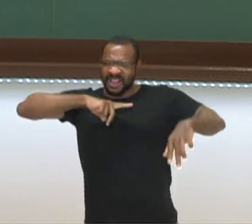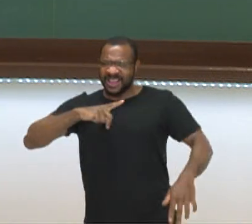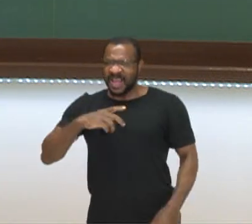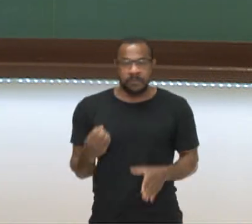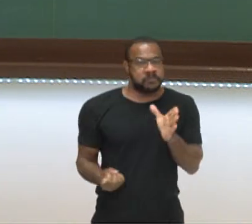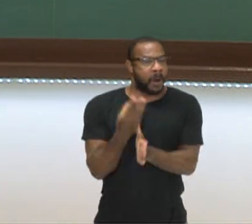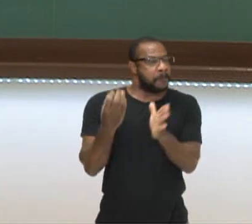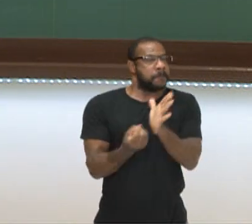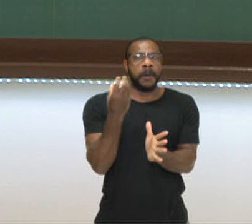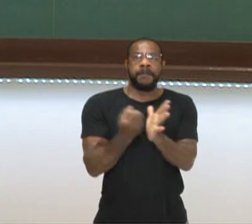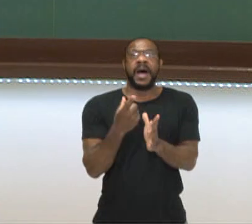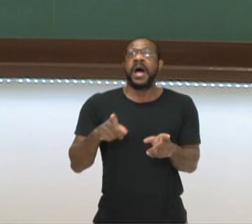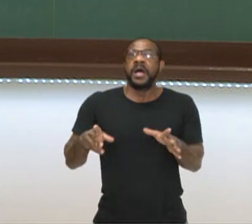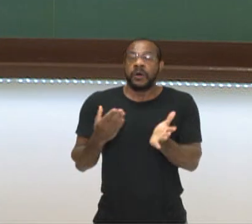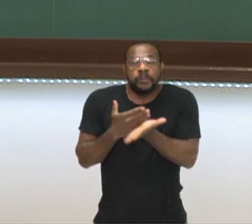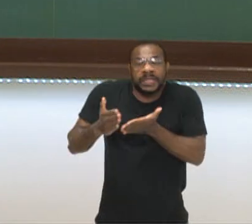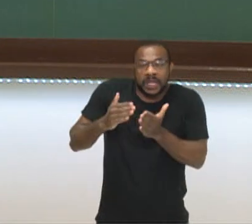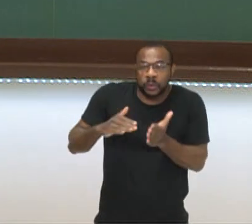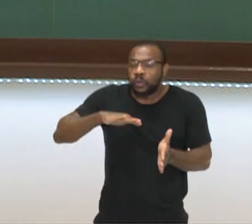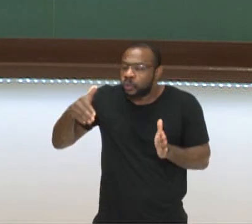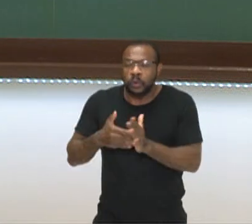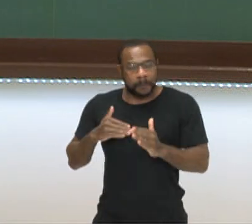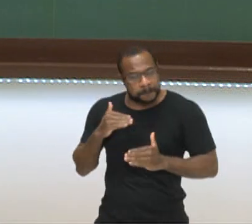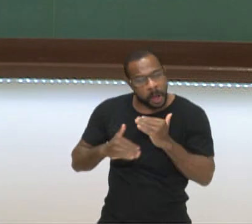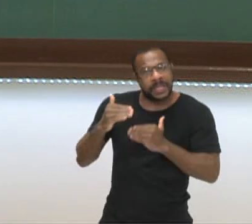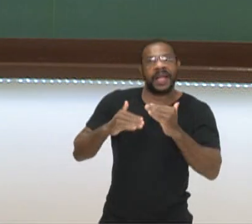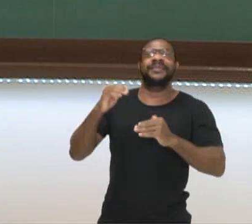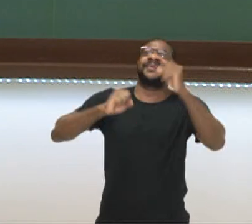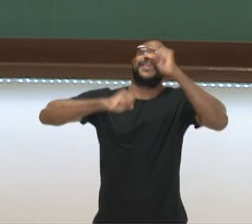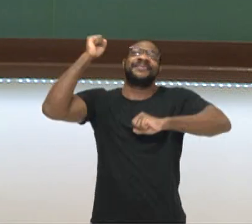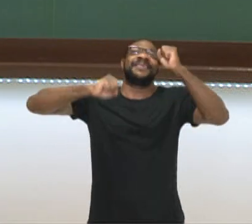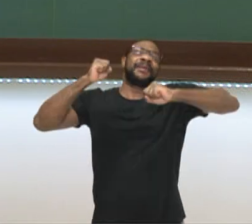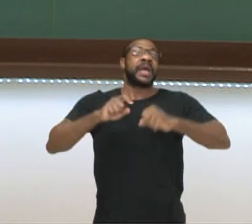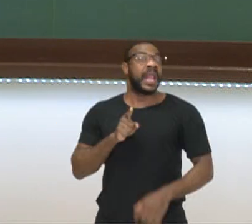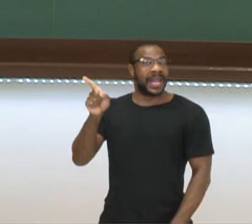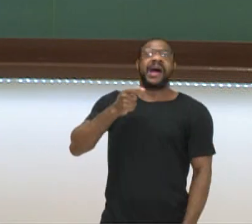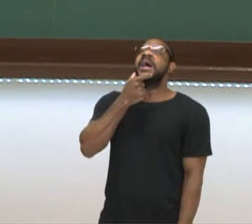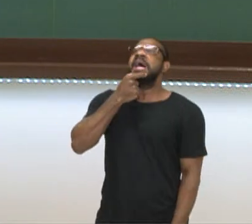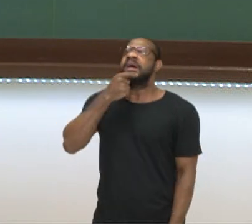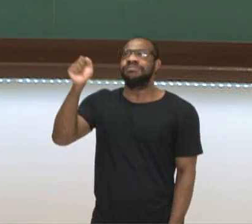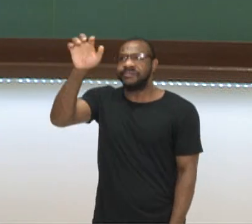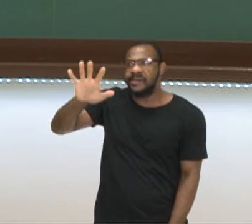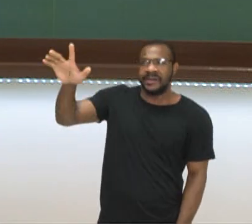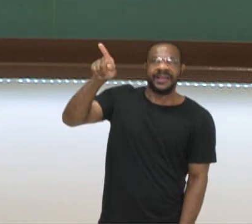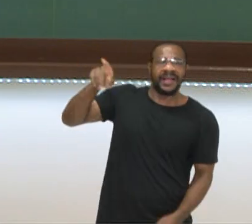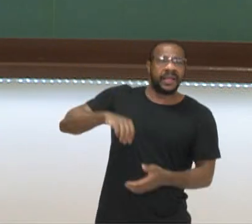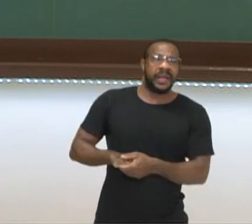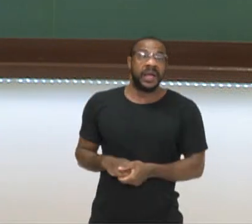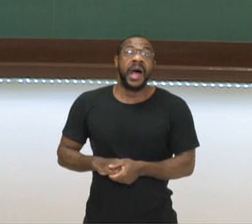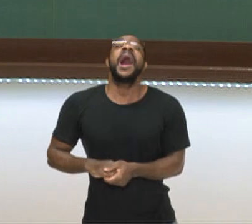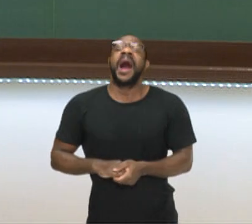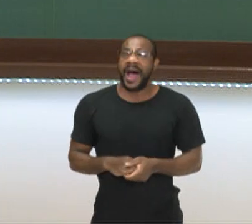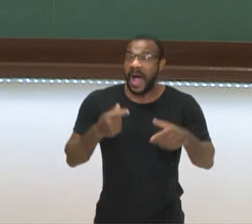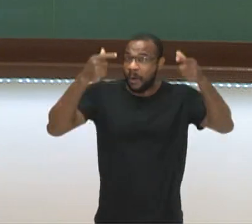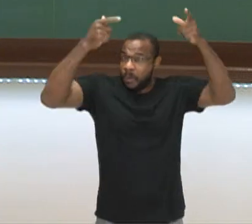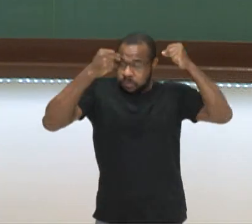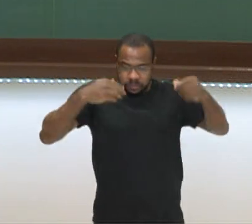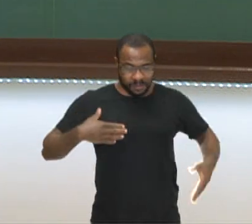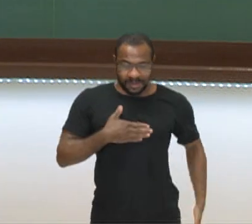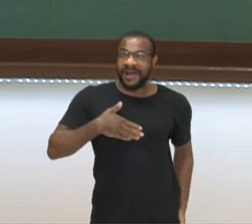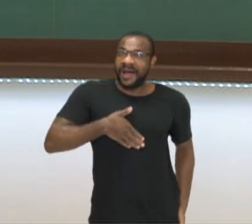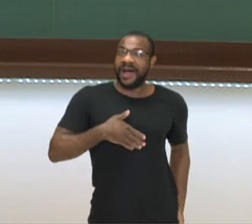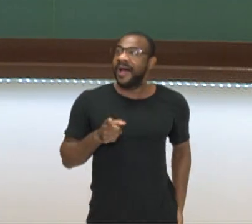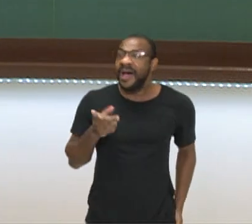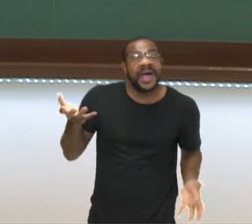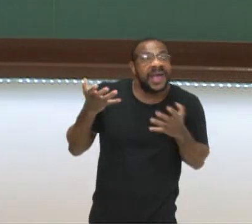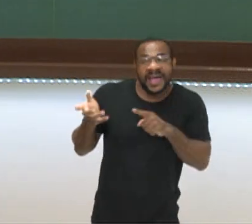estavam nascendo todo o processo industrial. E é claro que o Napoleão Bonaparte, ele queria esse poder para ele. Por